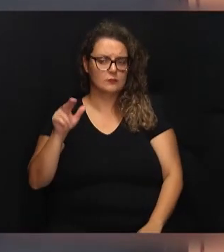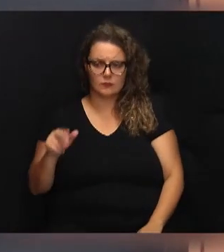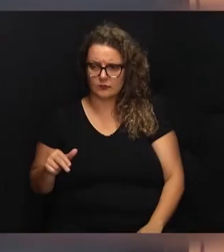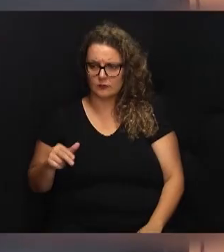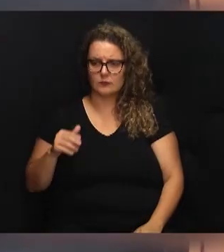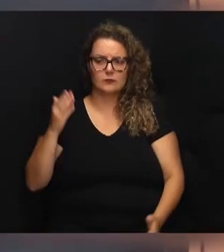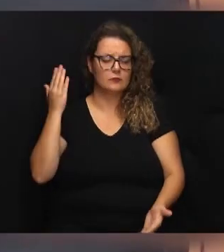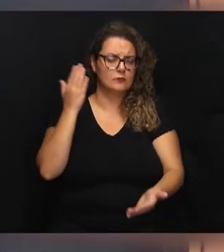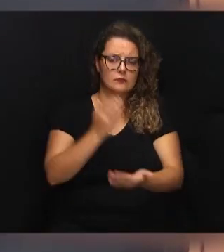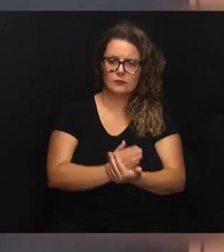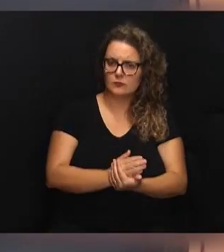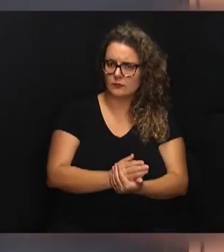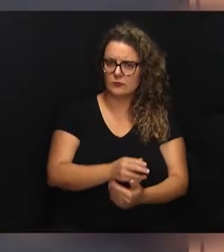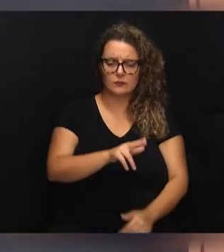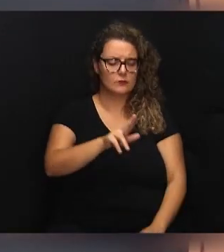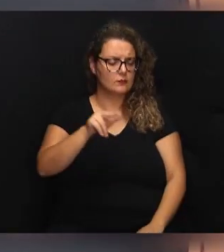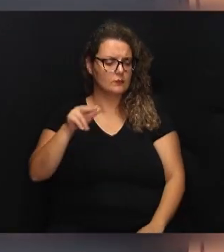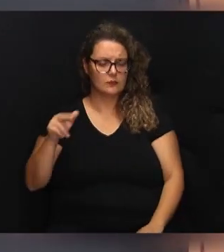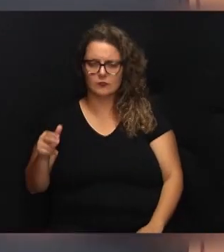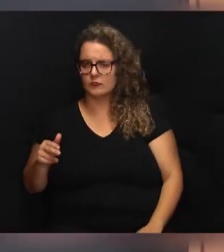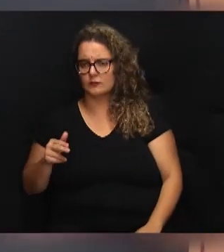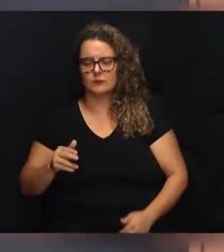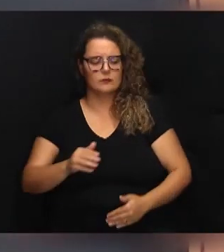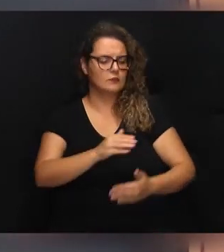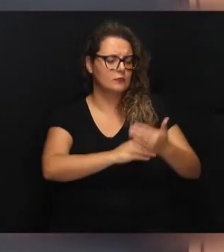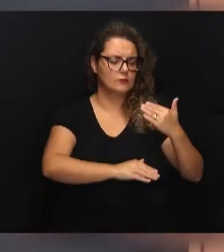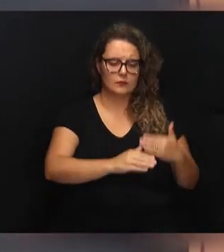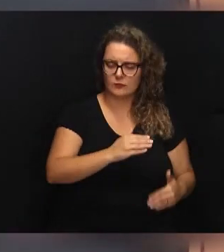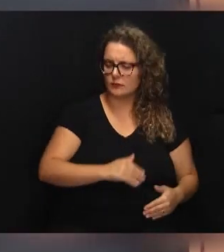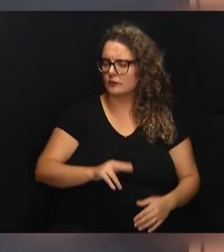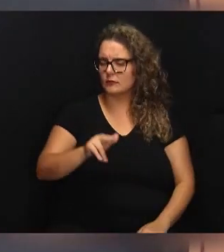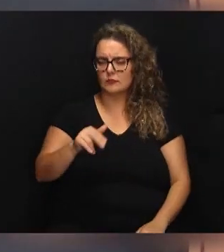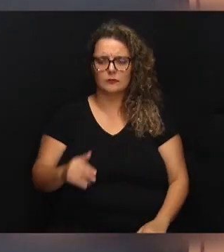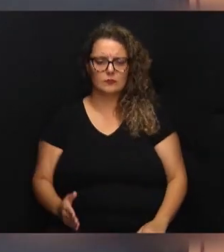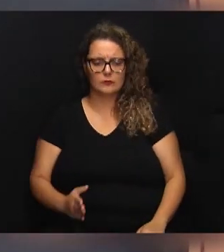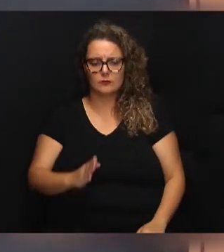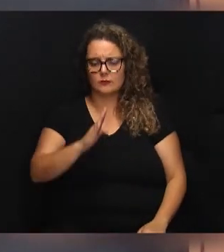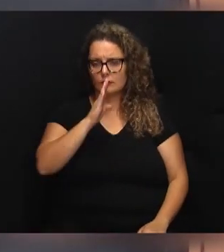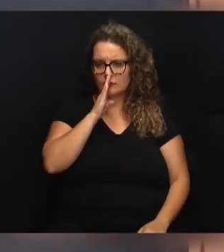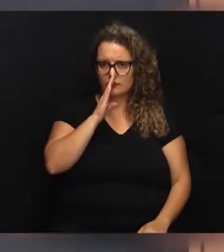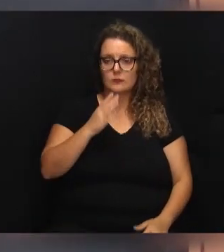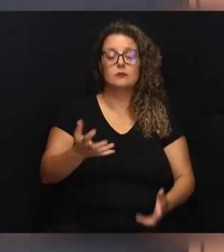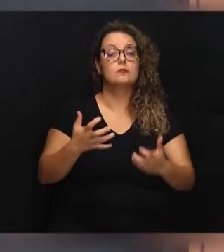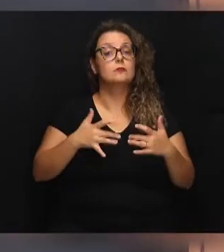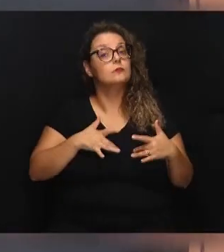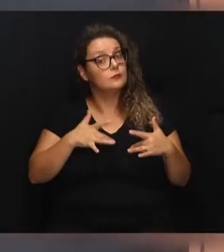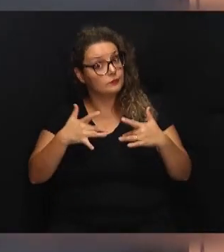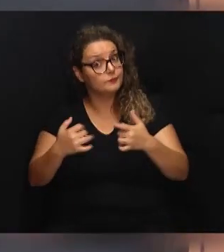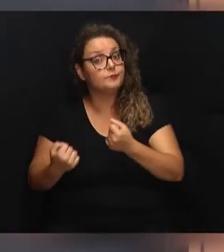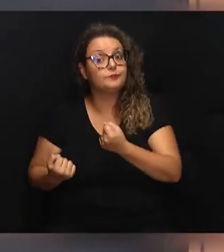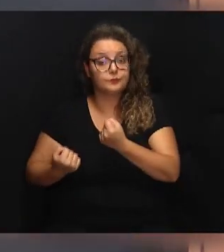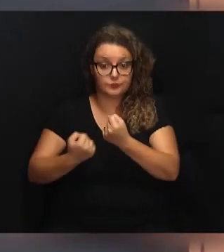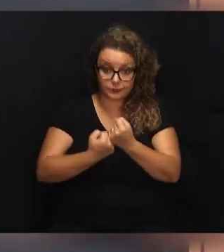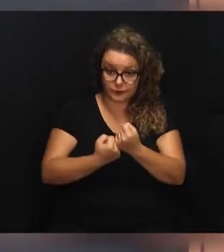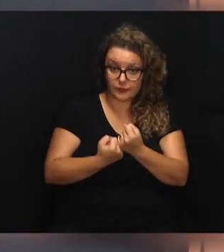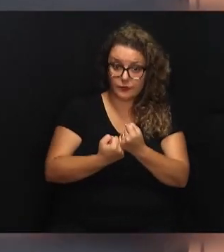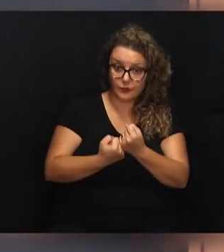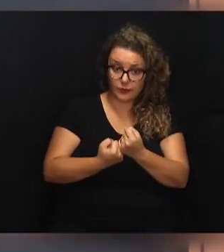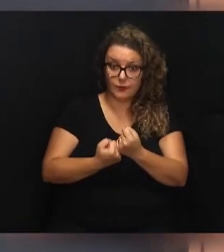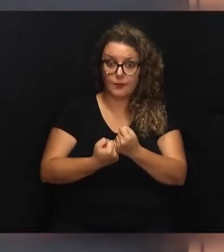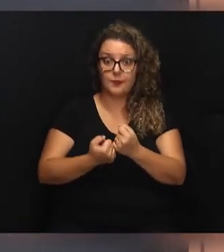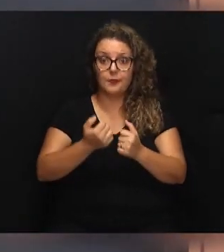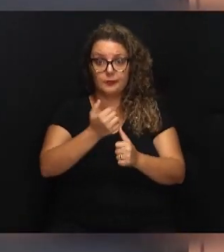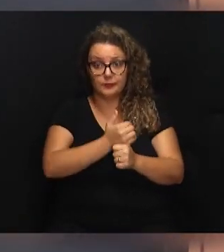recuar, nós não vamos, de forma alguma, nos silenciar. Então, quero deixar aqui minha solidariedade aos